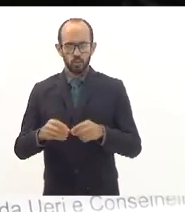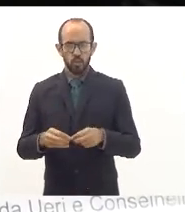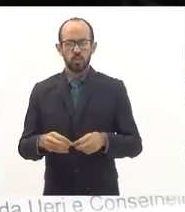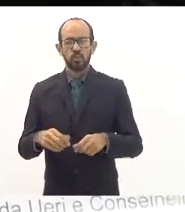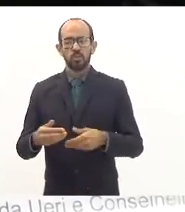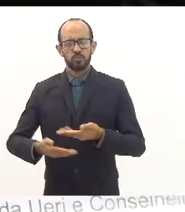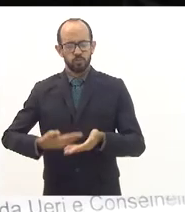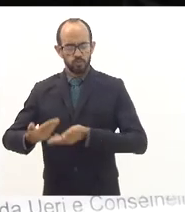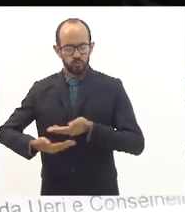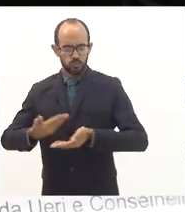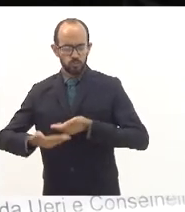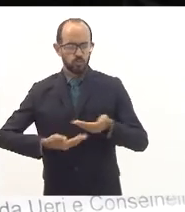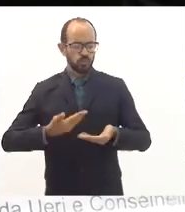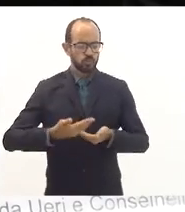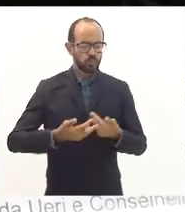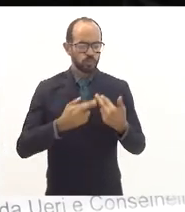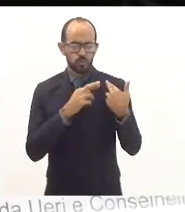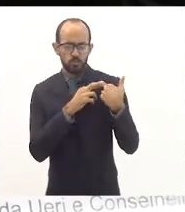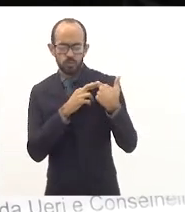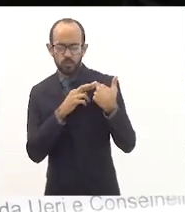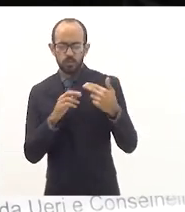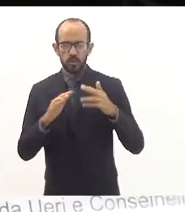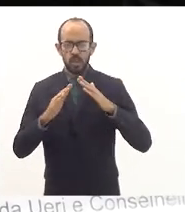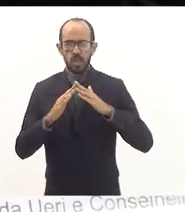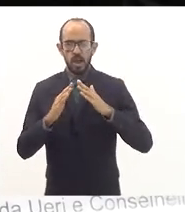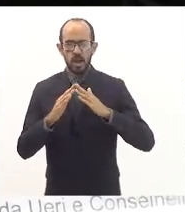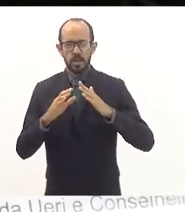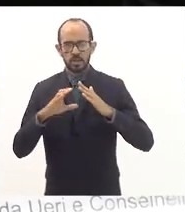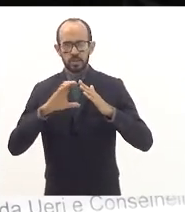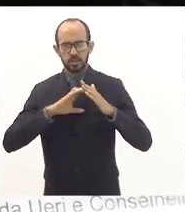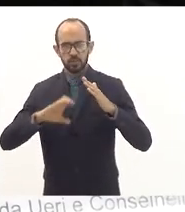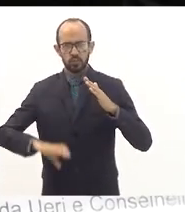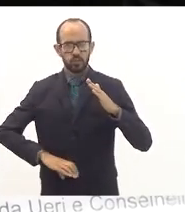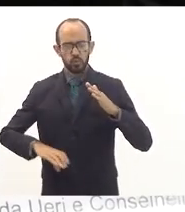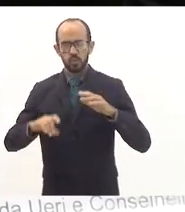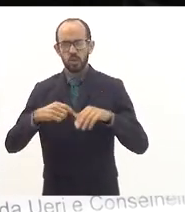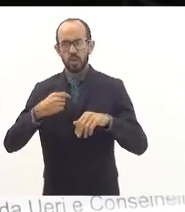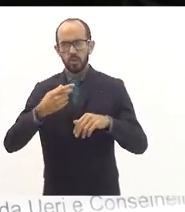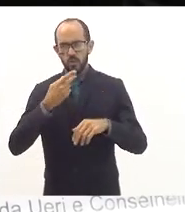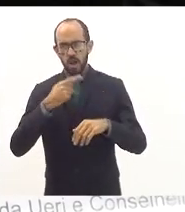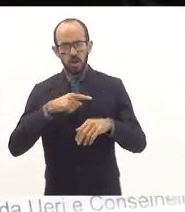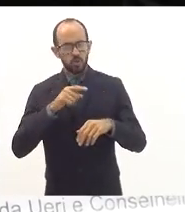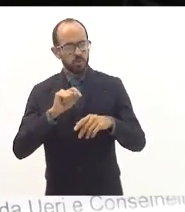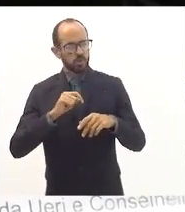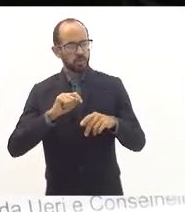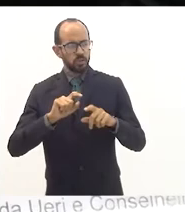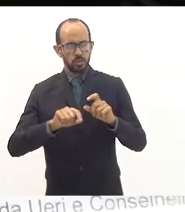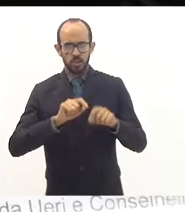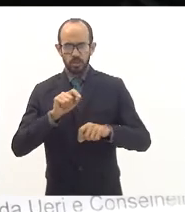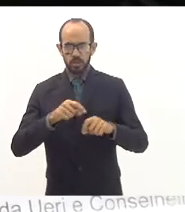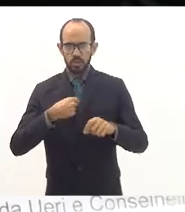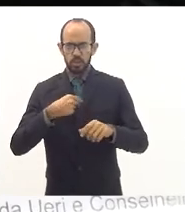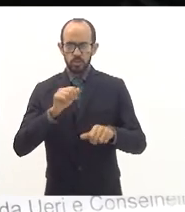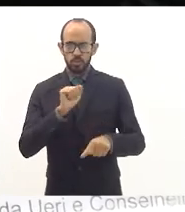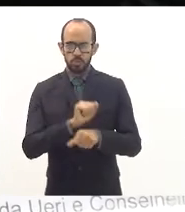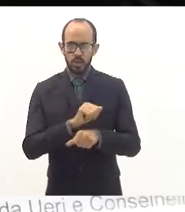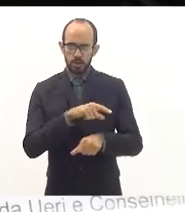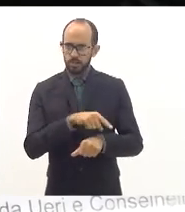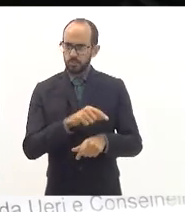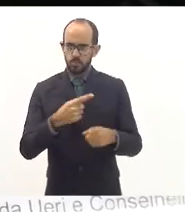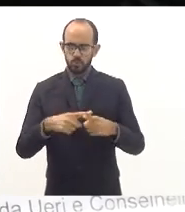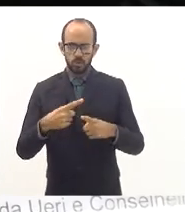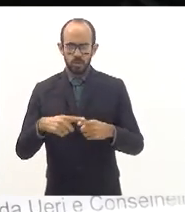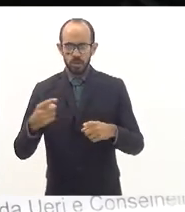dividindo com as responsabilidades da Casa Civil, eu posso dizer-lhes que parei naquela estação.